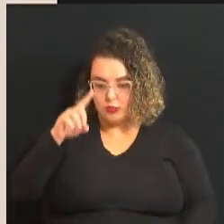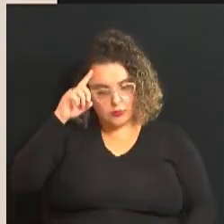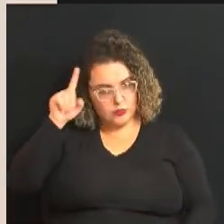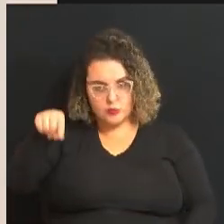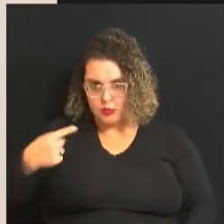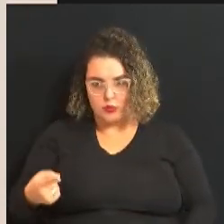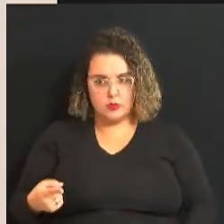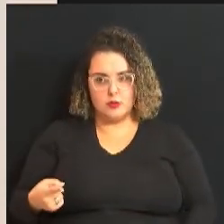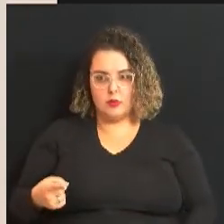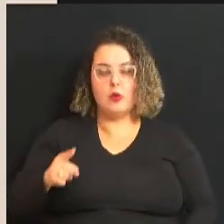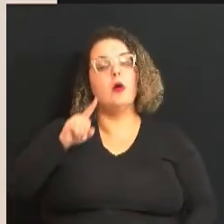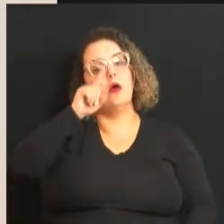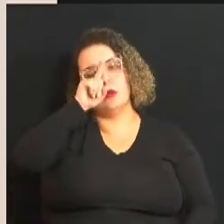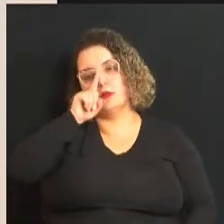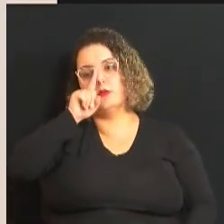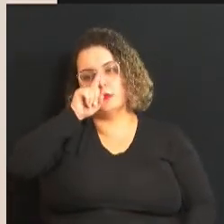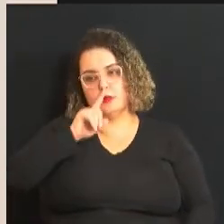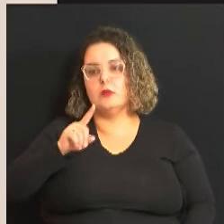está